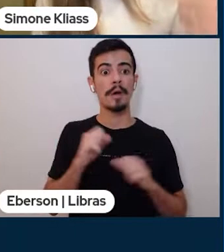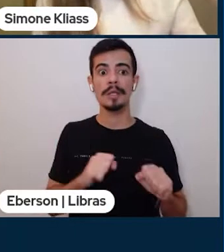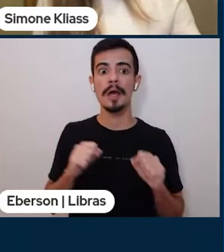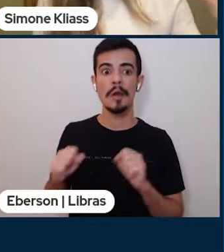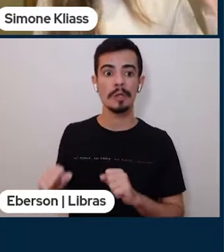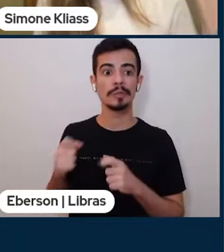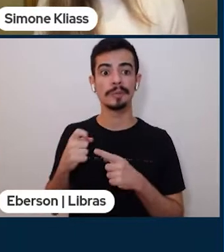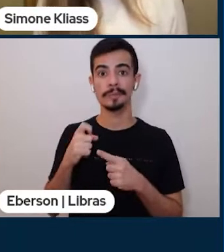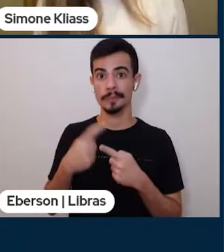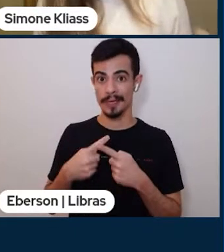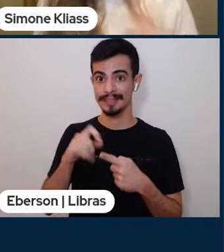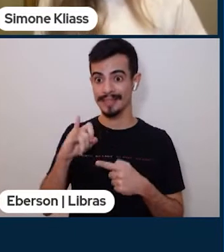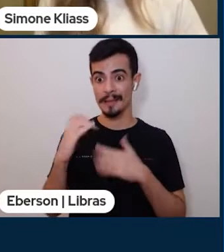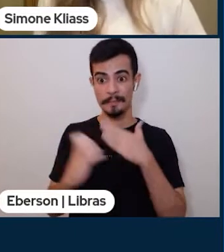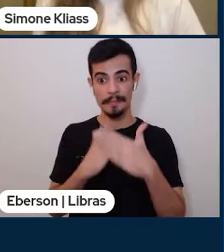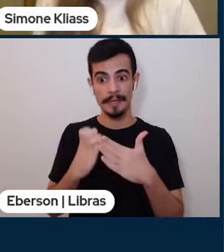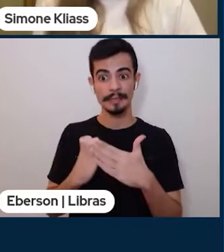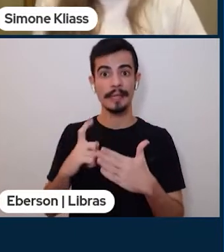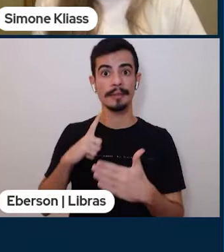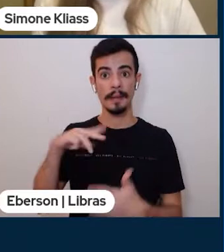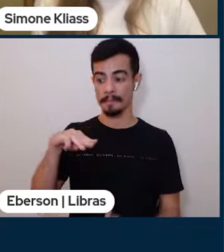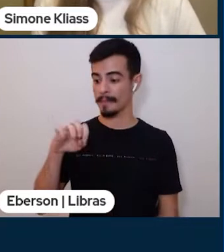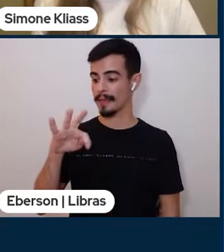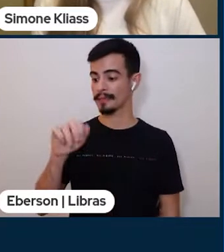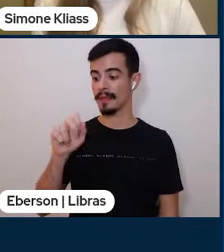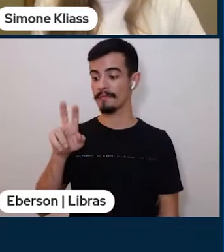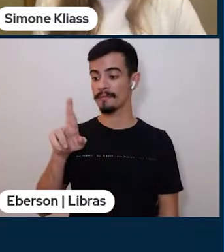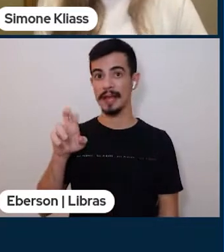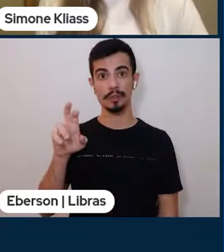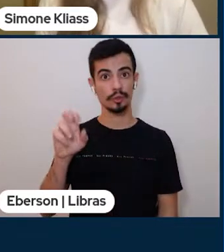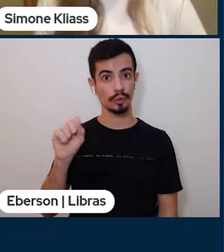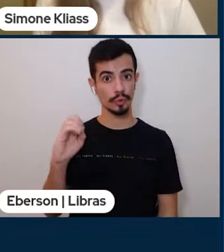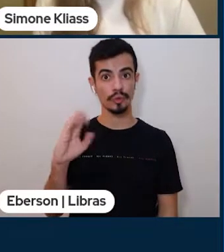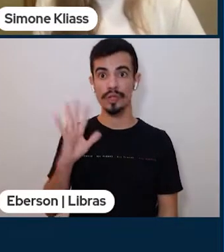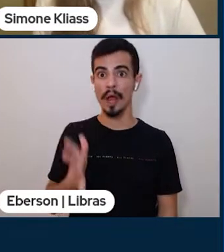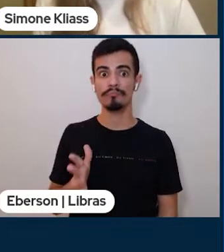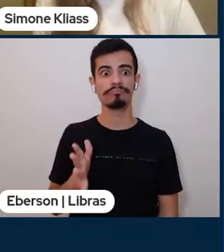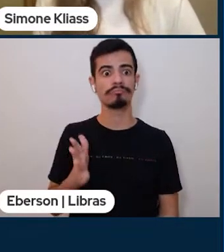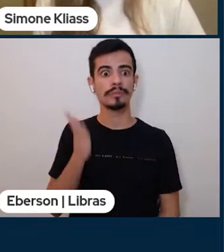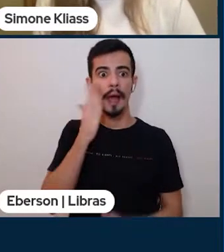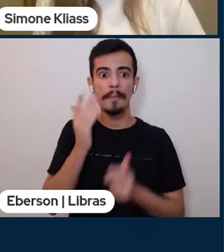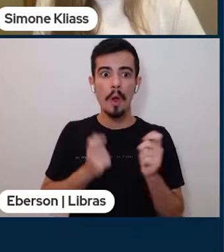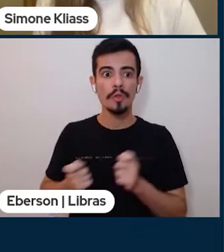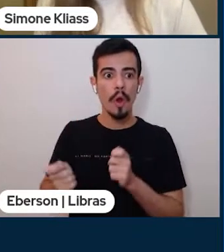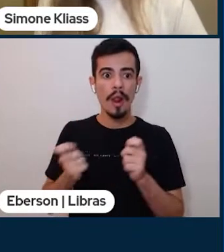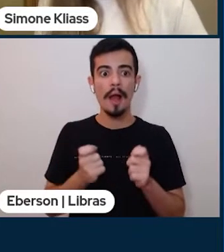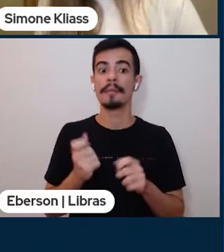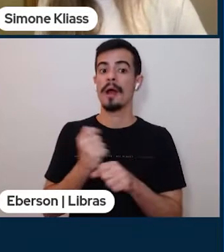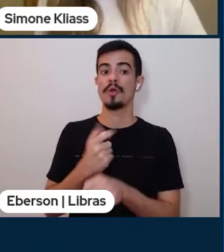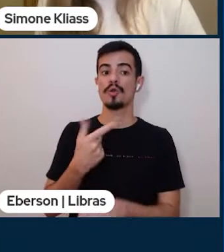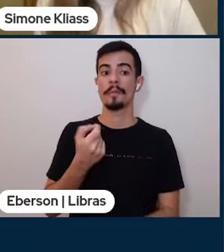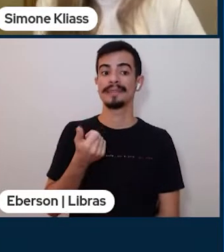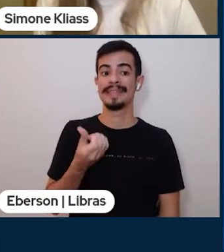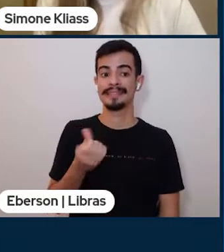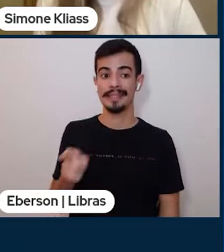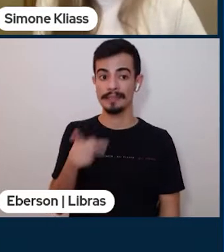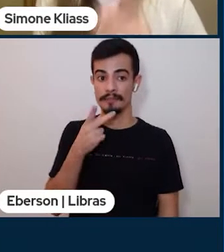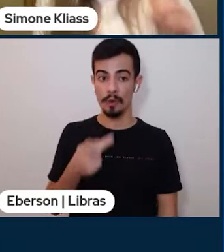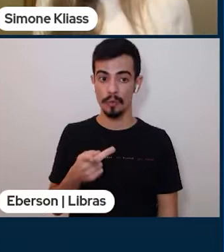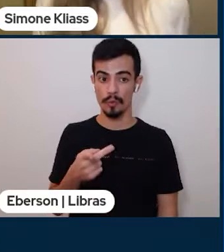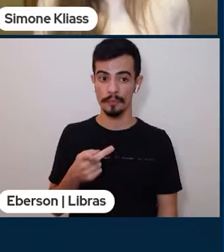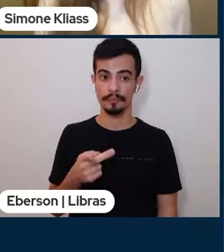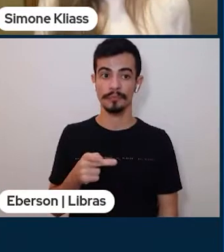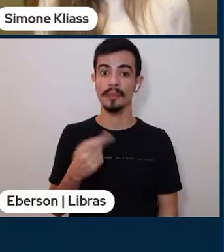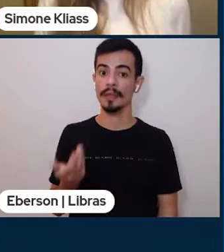em 2016 disso iniciou da Epic Games disse que o metaverso vai ser mais poderoso do que qualquer outra coisa